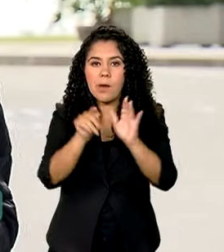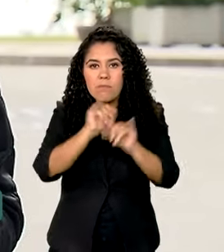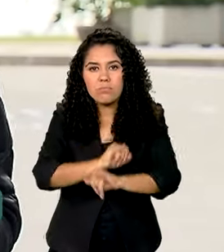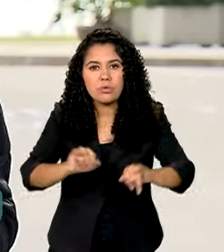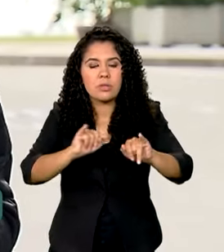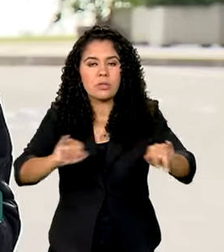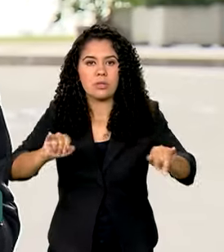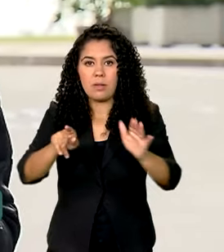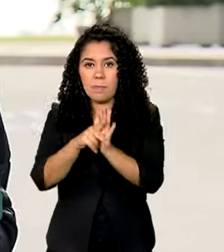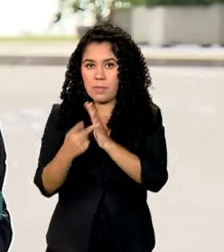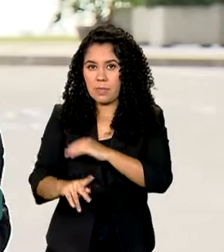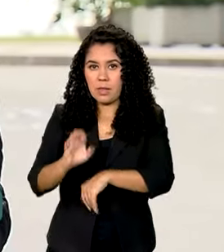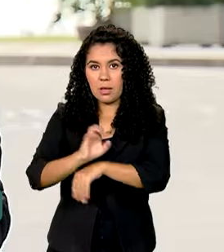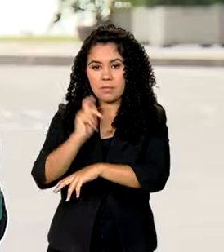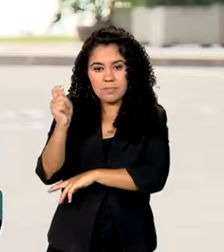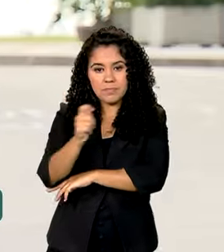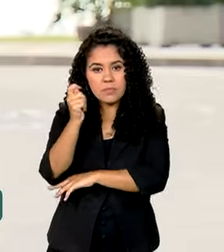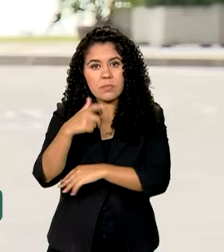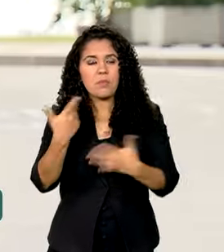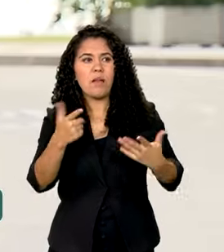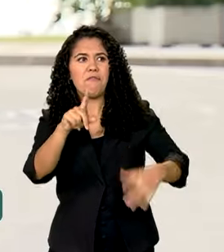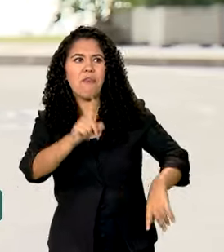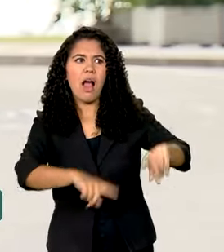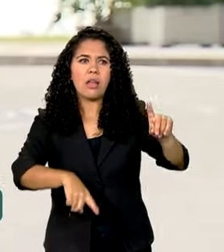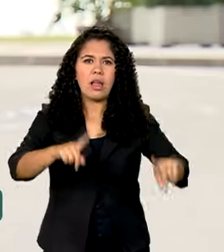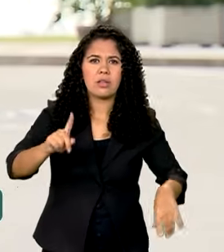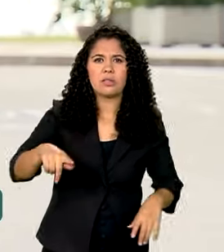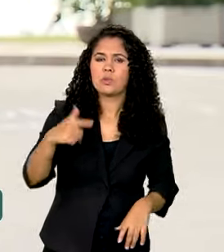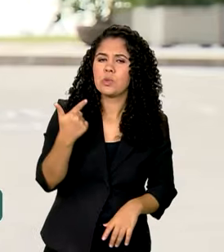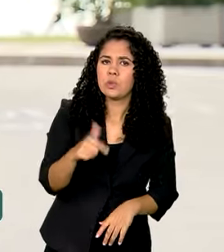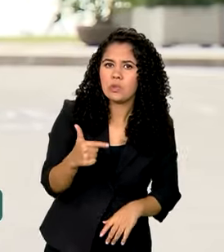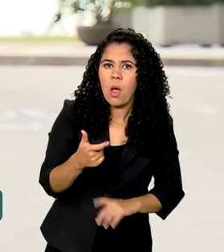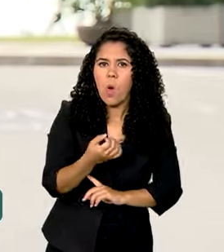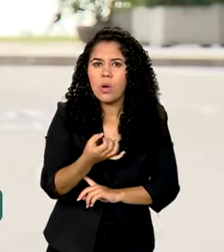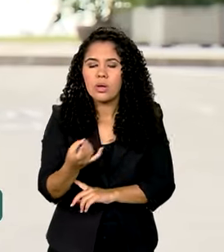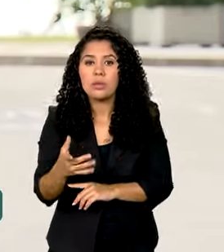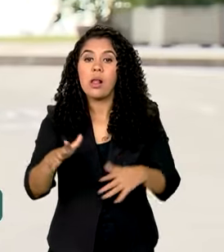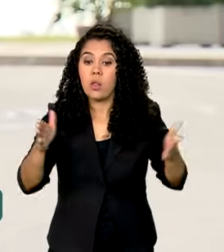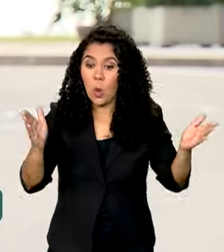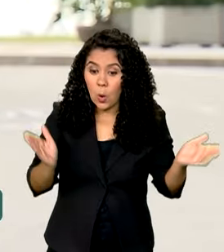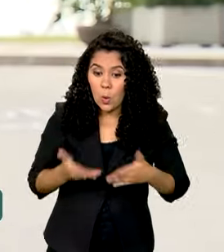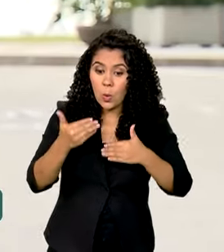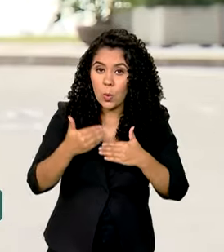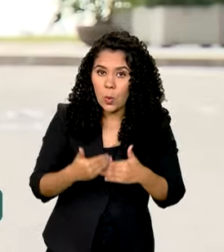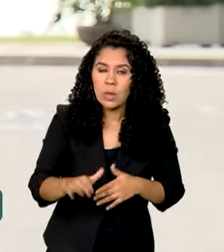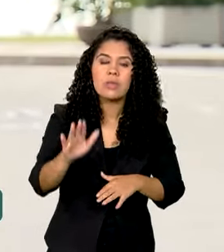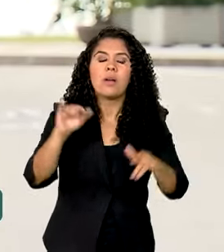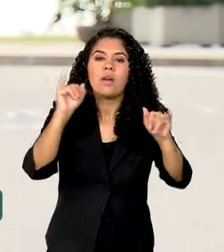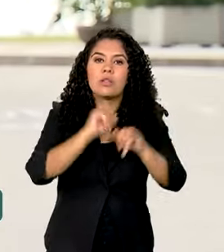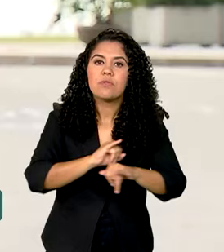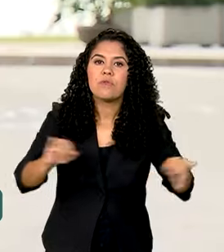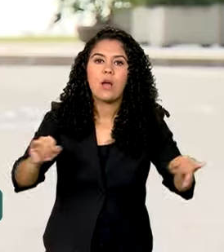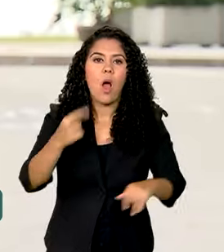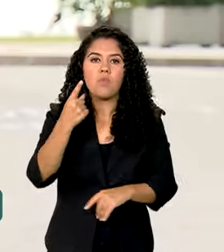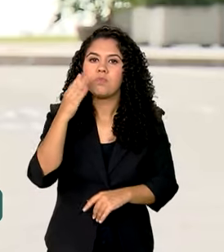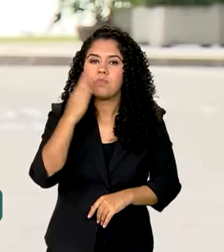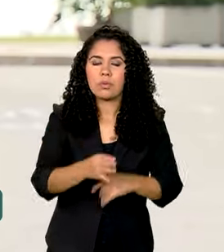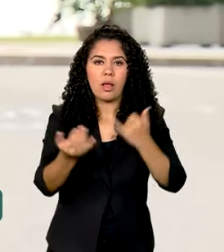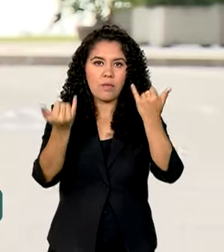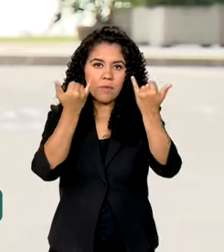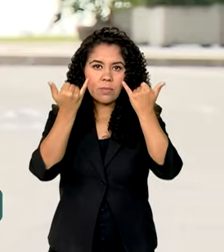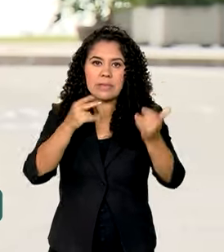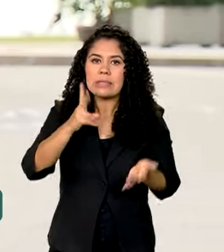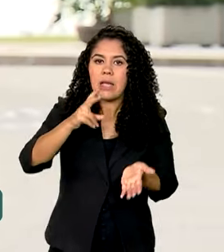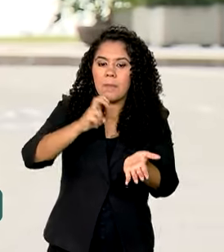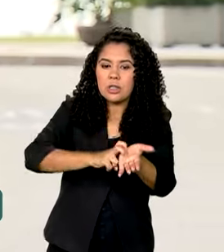Sul. Como não está tendo muita variação, muita mudança nesses números, a partir de hoje eles vão divulgar apenas um boletim que vai ser sempre na parte